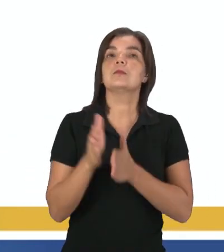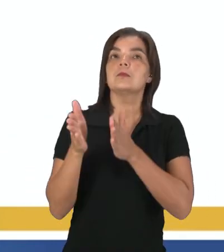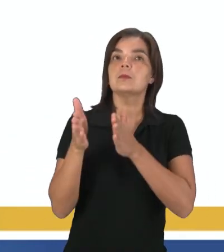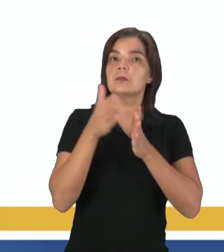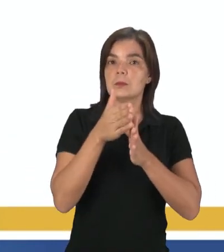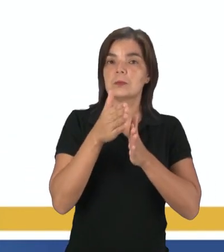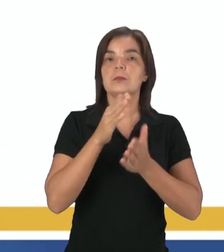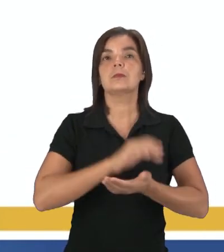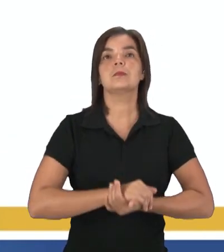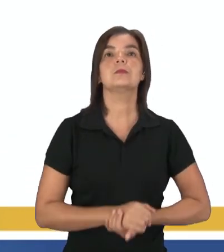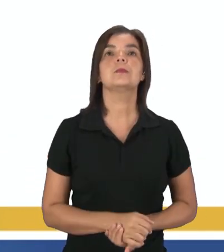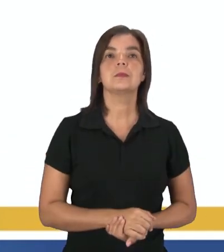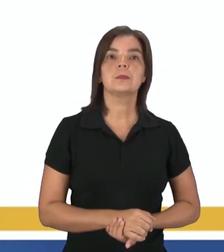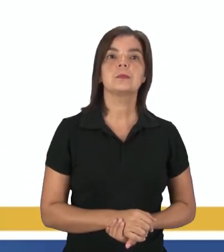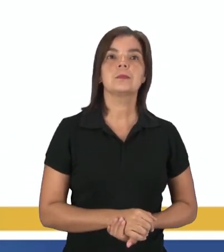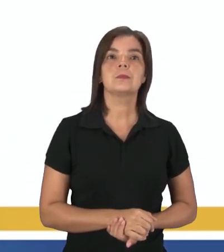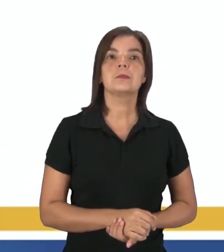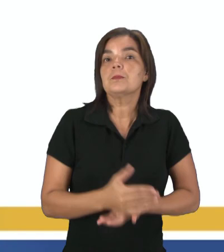esquerda.